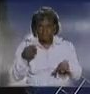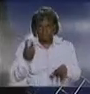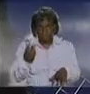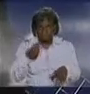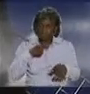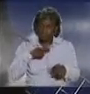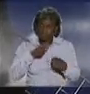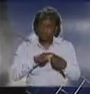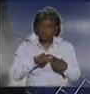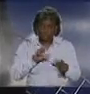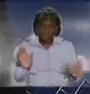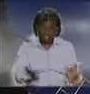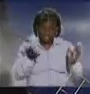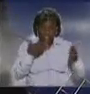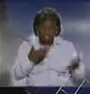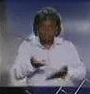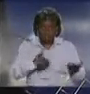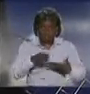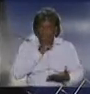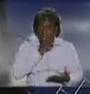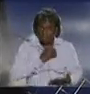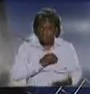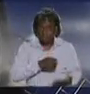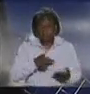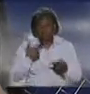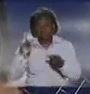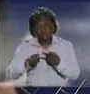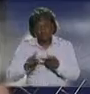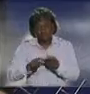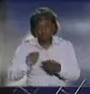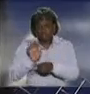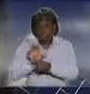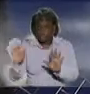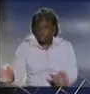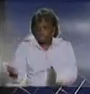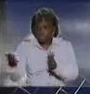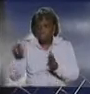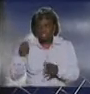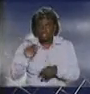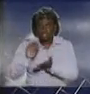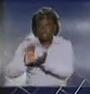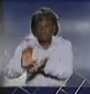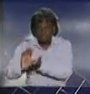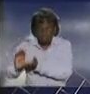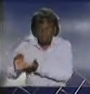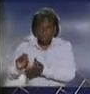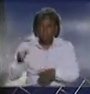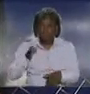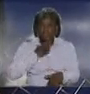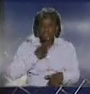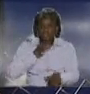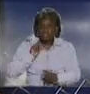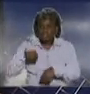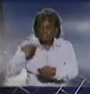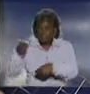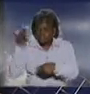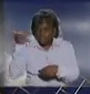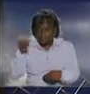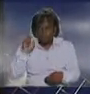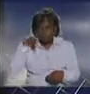forma. Então tem instituições que vão acelerar, e aí a gente está falando de negócios, tem instituições que vão fomentar com recursos financeiros ou